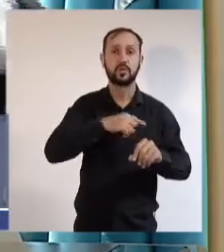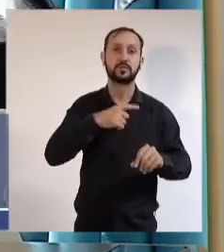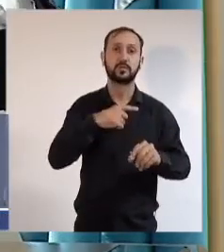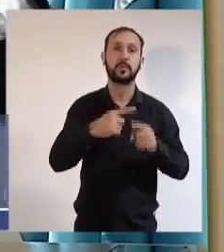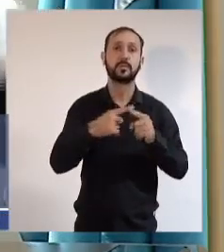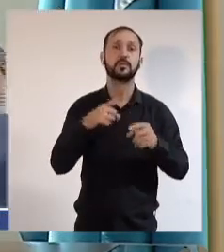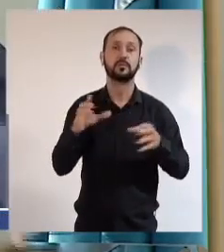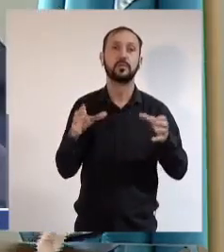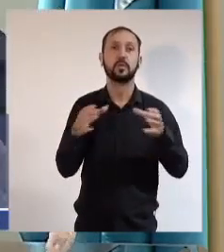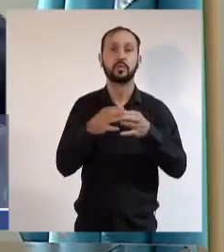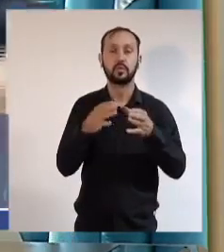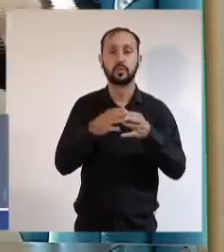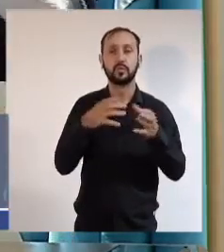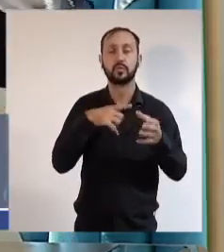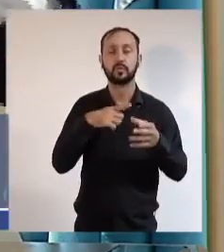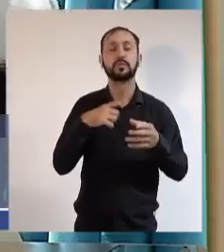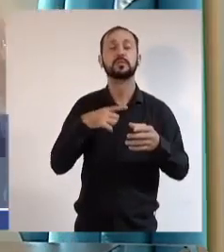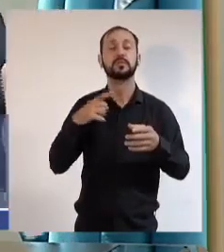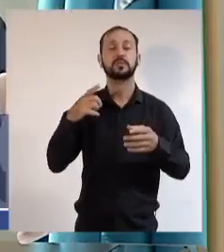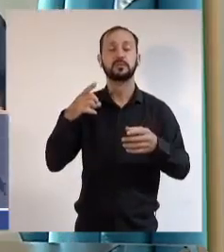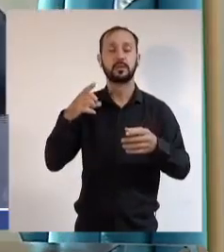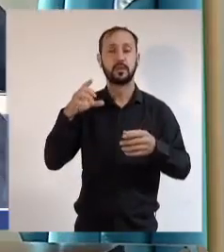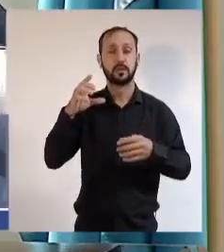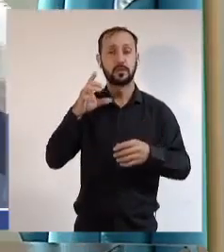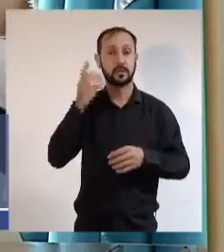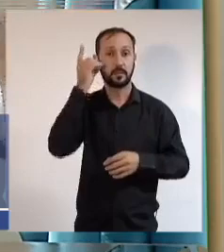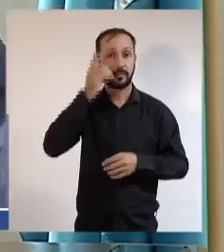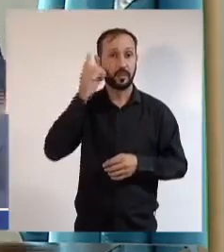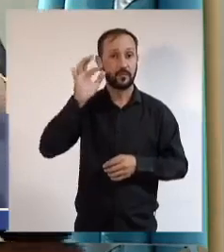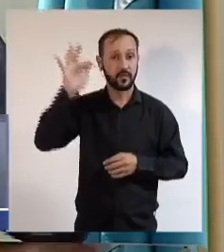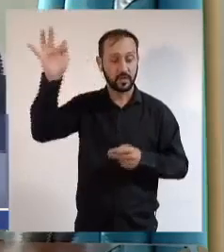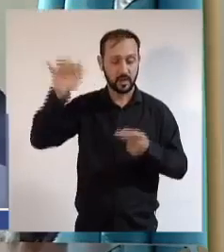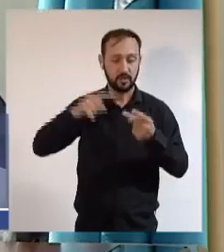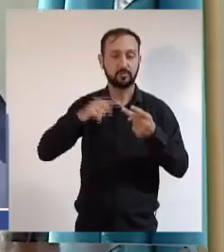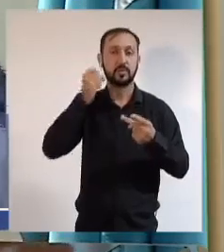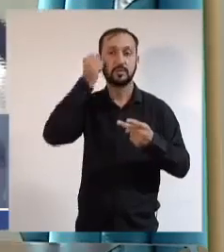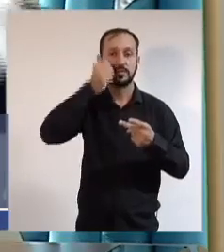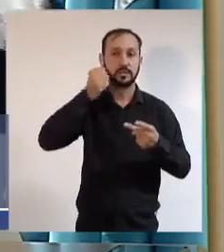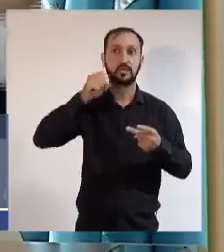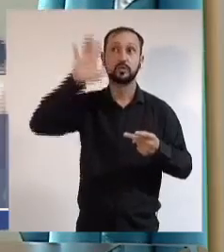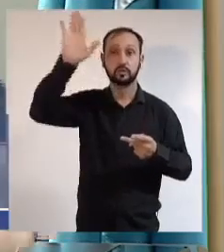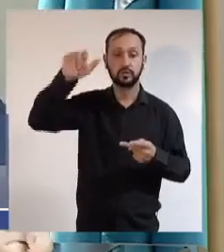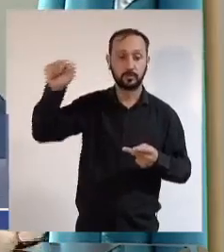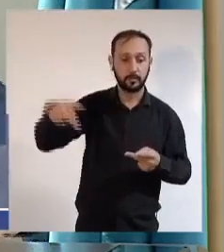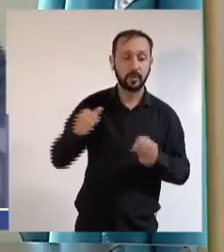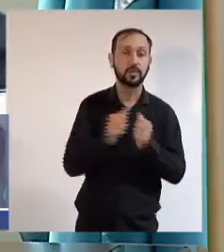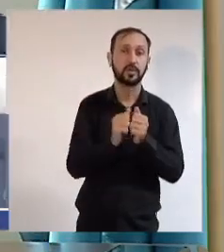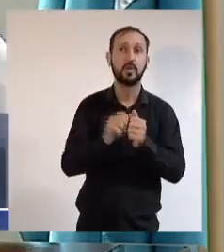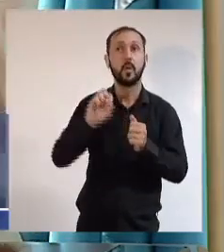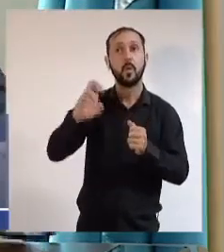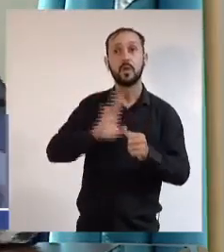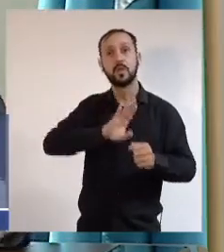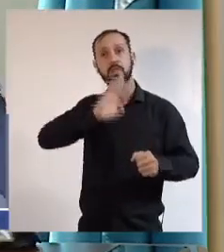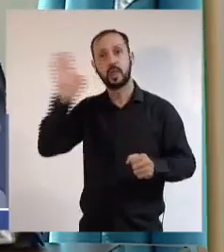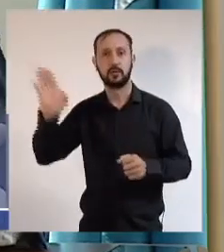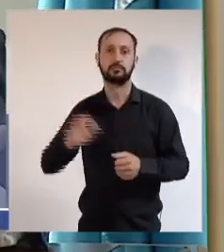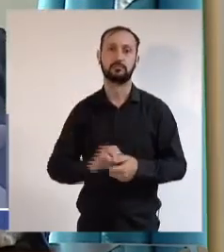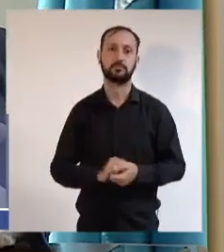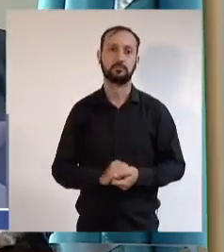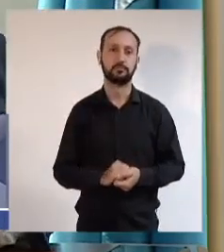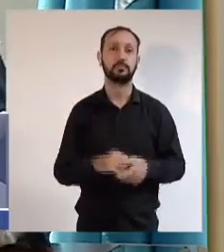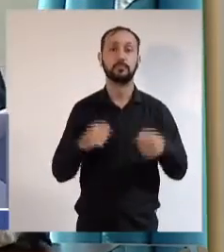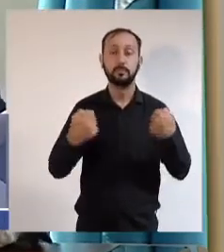bancada federal nós temos senadores nós temos que trazê los aqui ou ir lá nós temos que